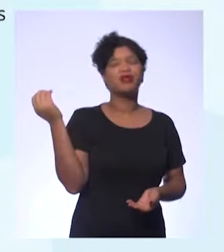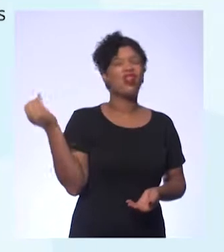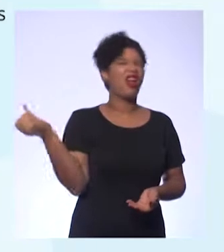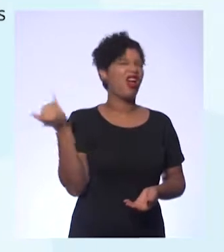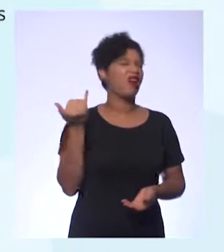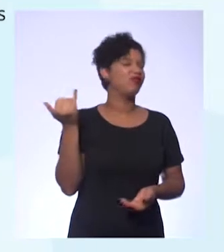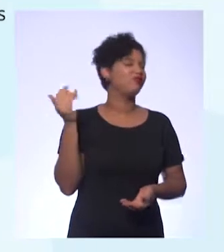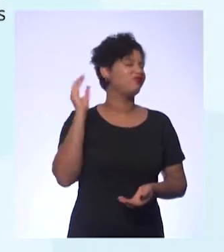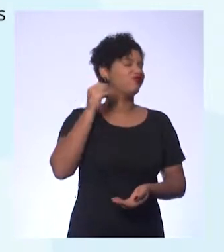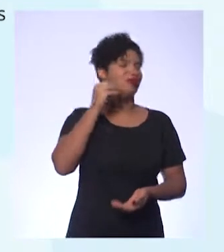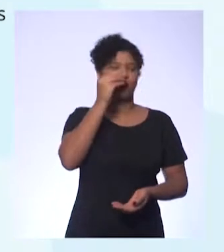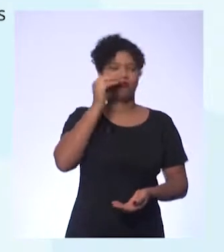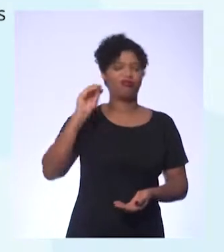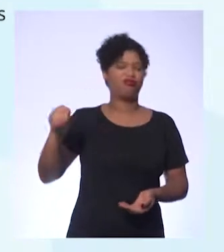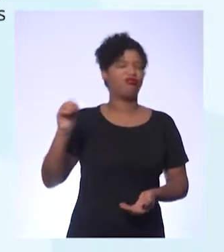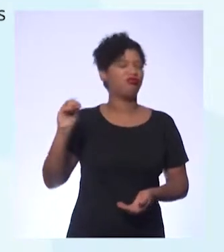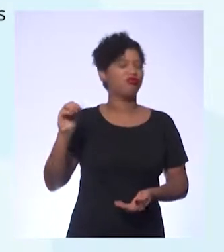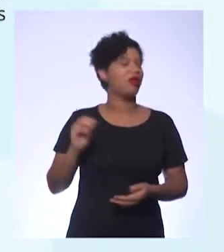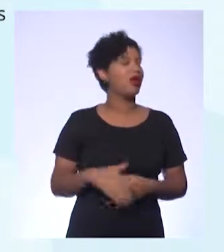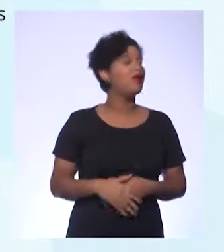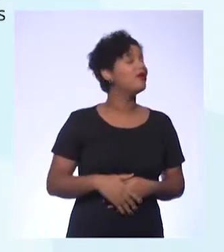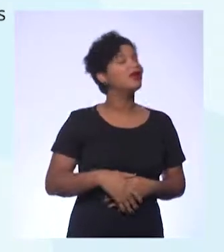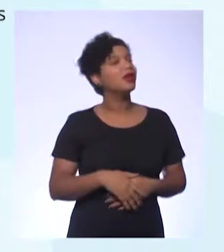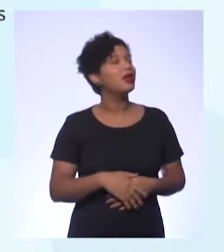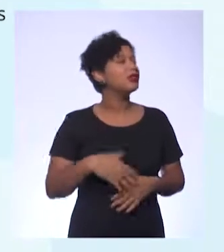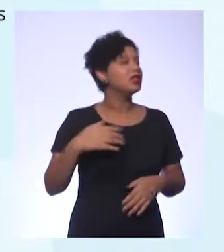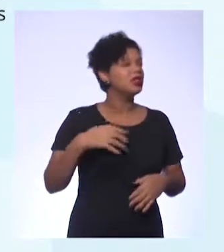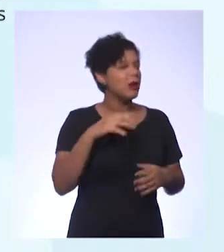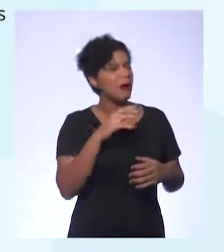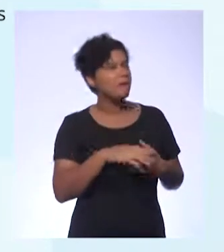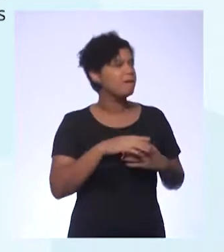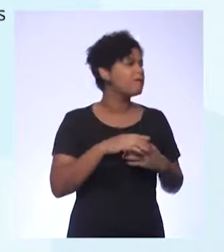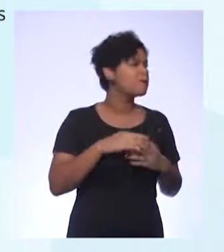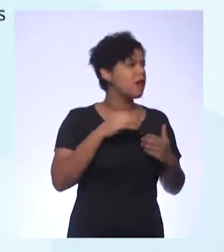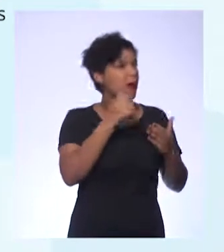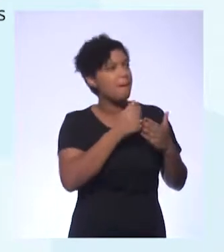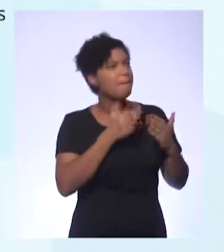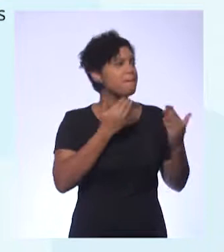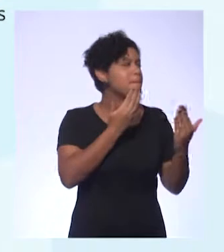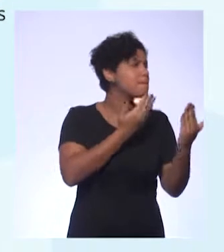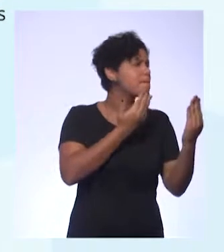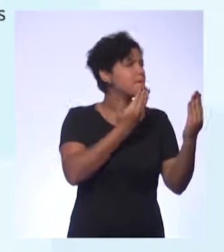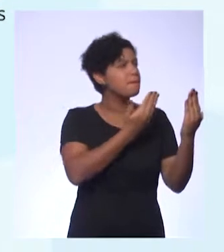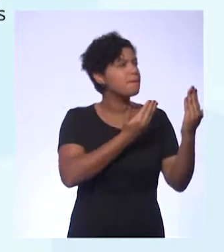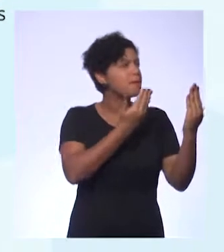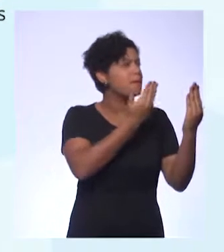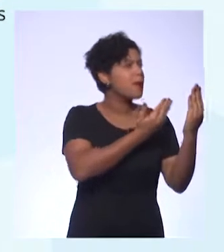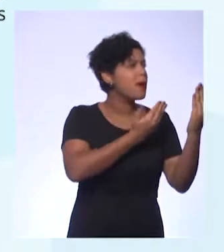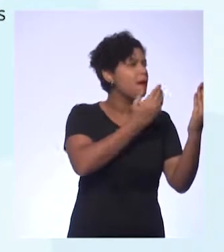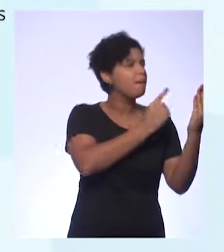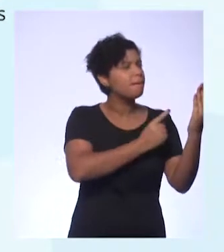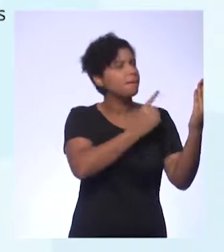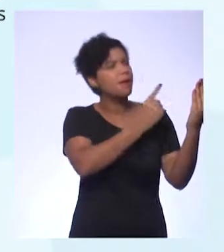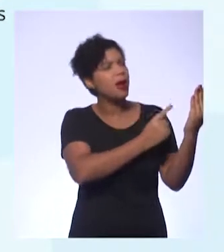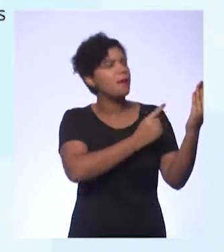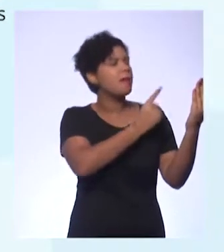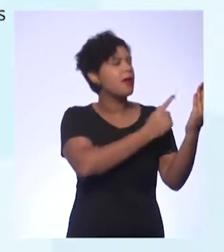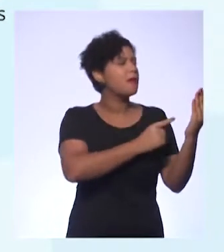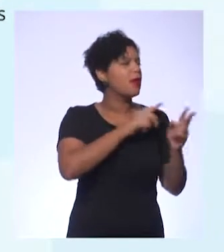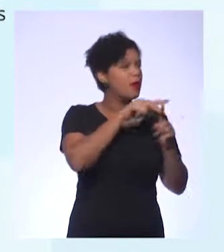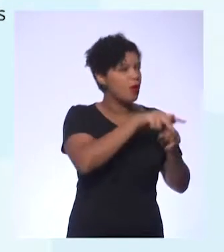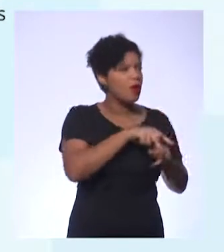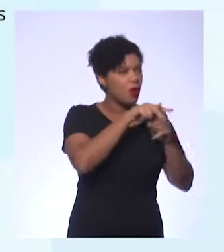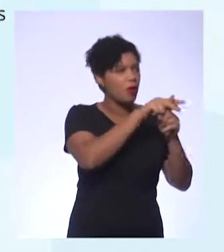Sancho, nem reconhecia com o estar já muito perto o que era. Antes ia dizendo a brado: